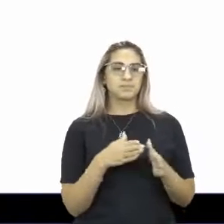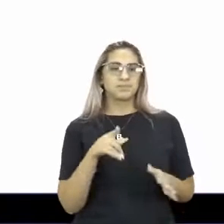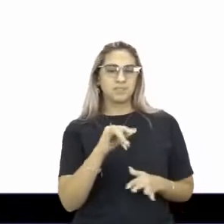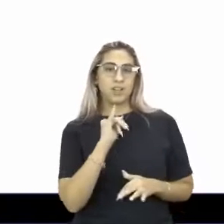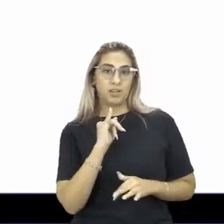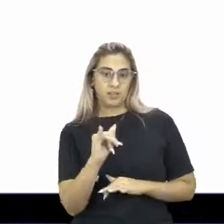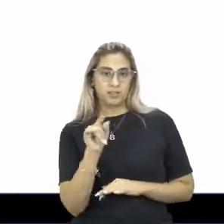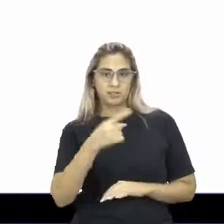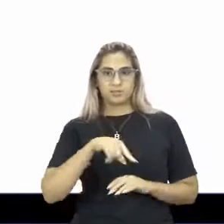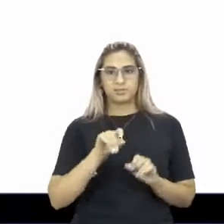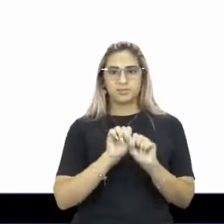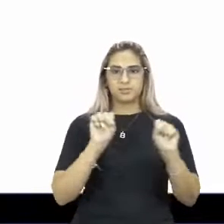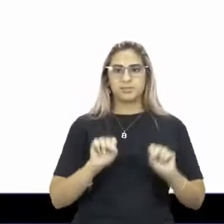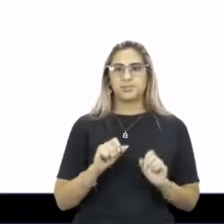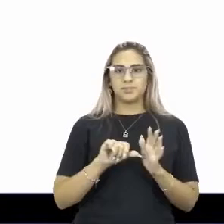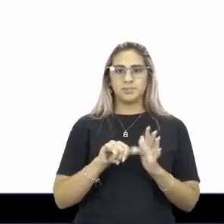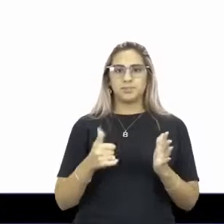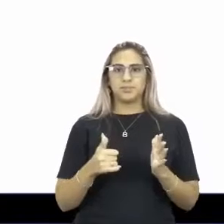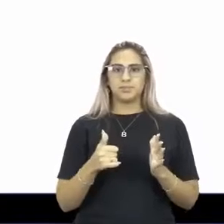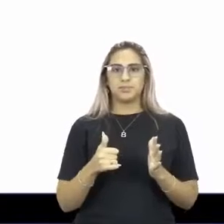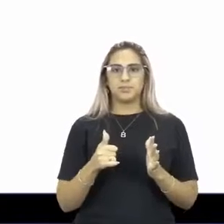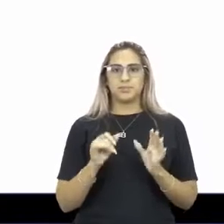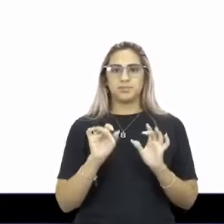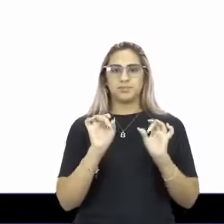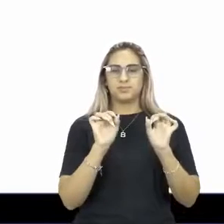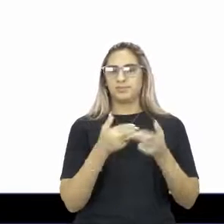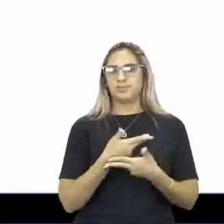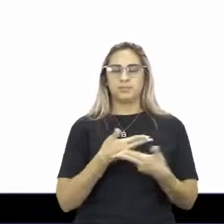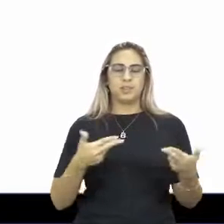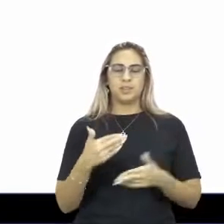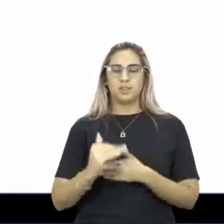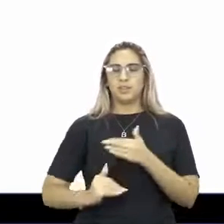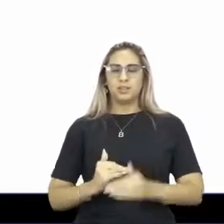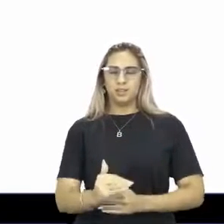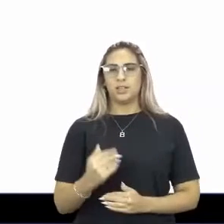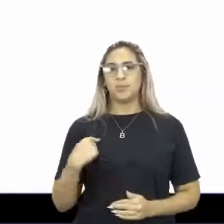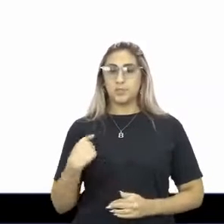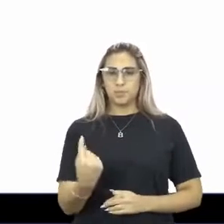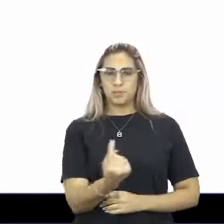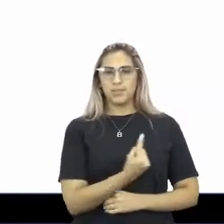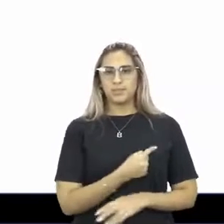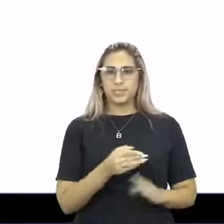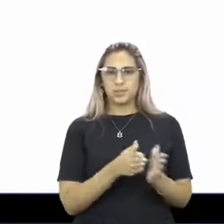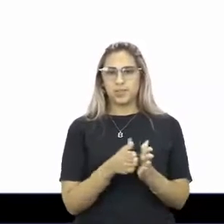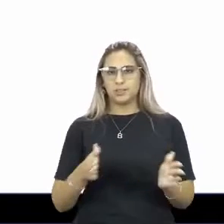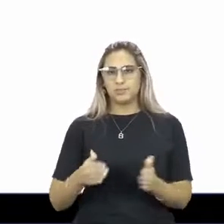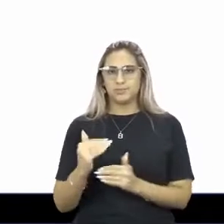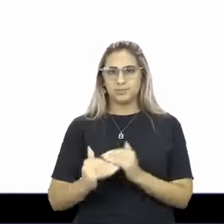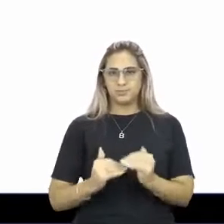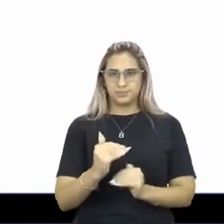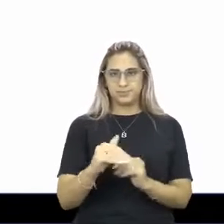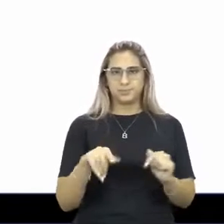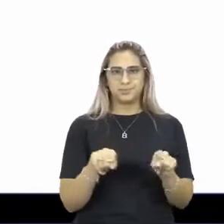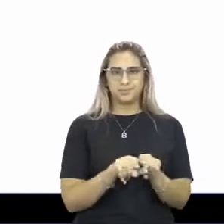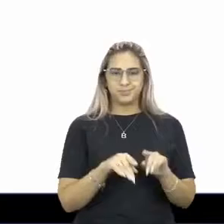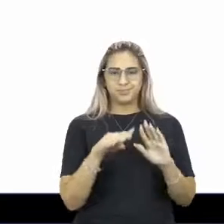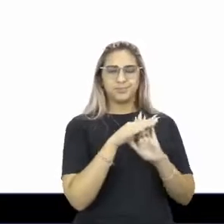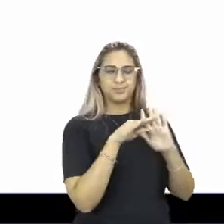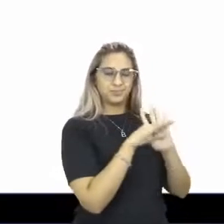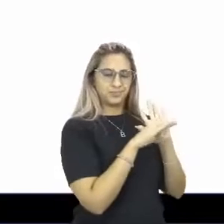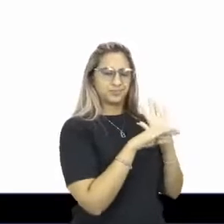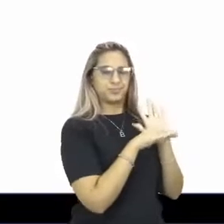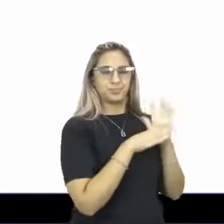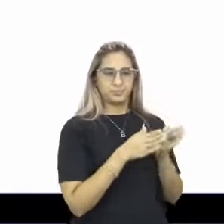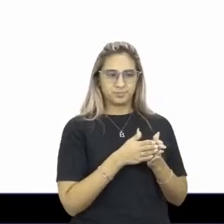o procedimento de primeiro login. Feito o procedimento de primeiro login, vocês entram aqui na sede, colocam lá login e senha